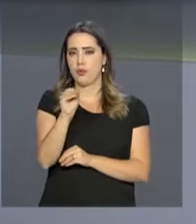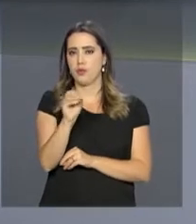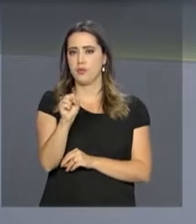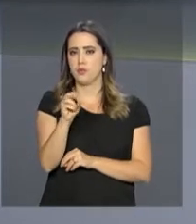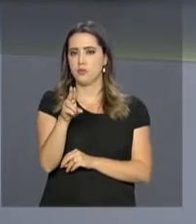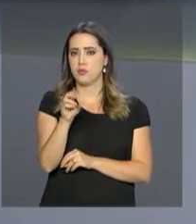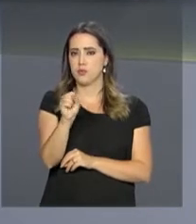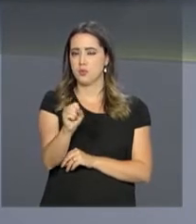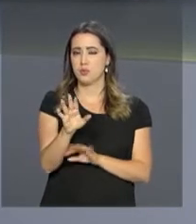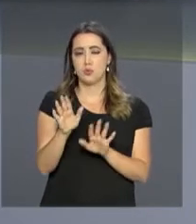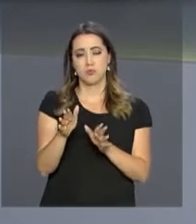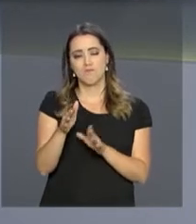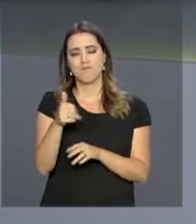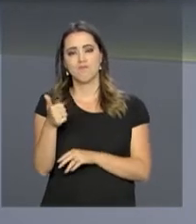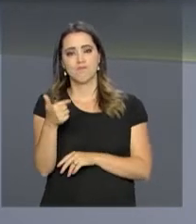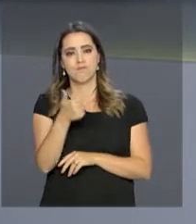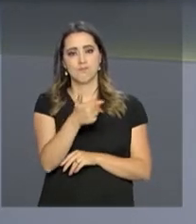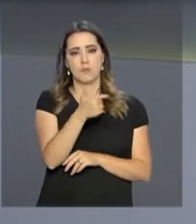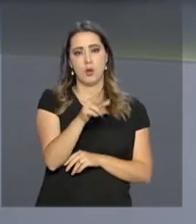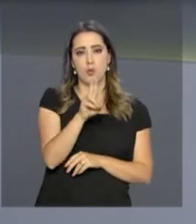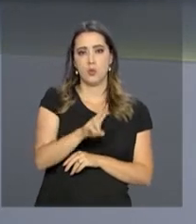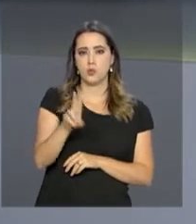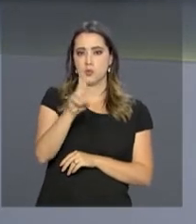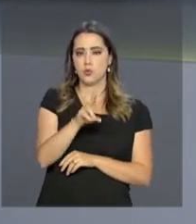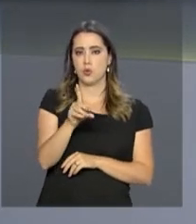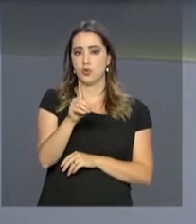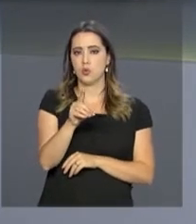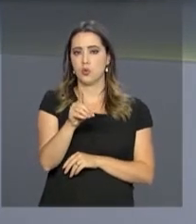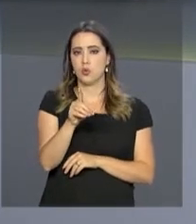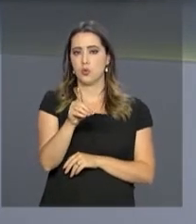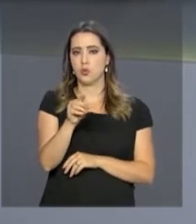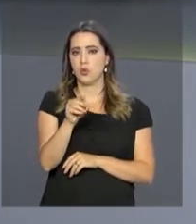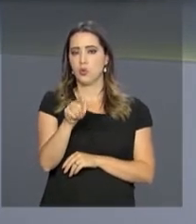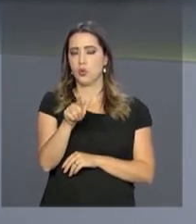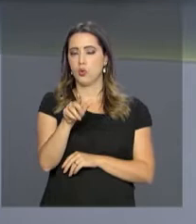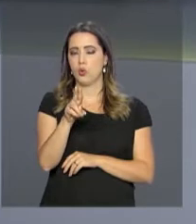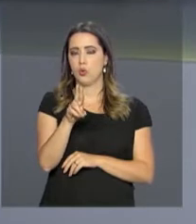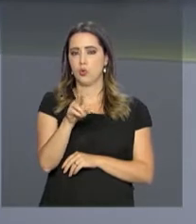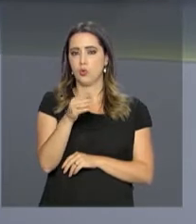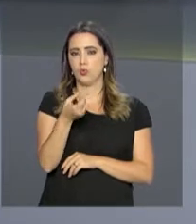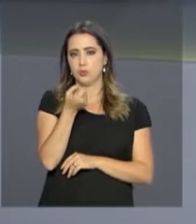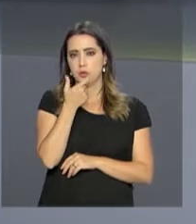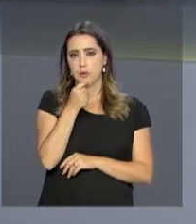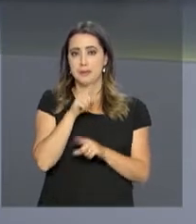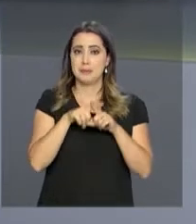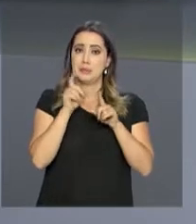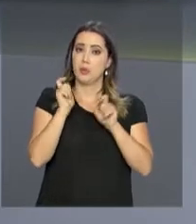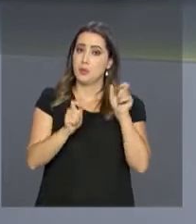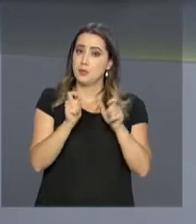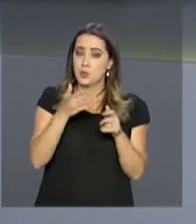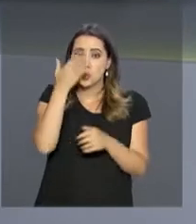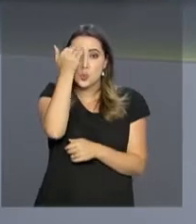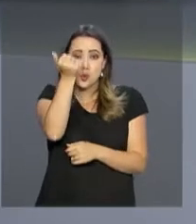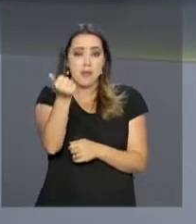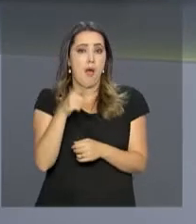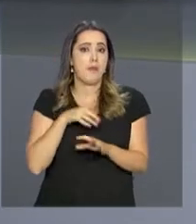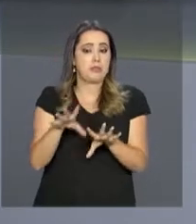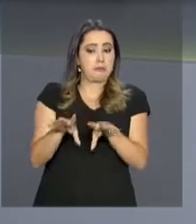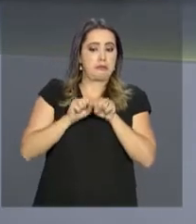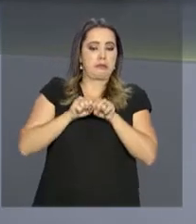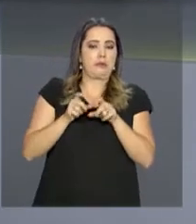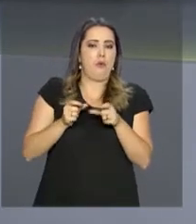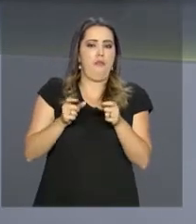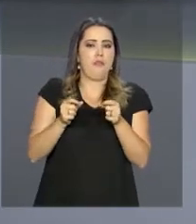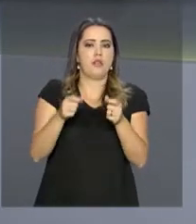sendo 122 mil usando o do t grave portanto muita gente não sabe que está contaminado com o vírus por isso é fundamental